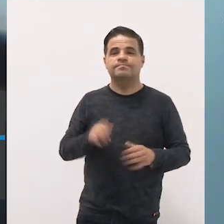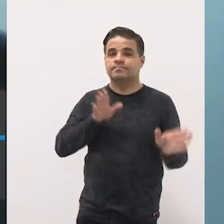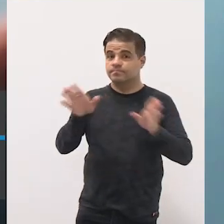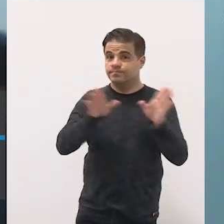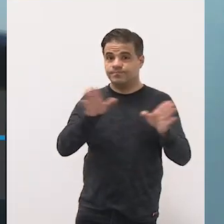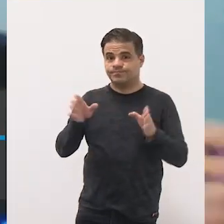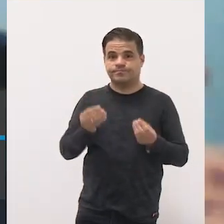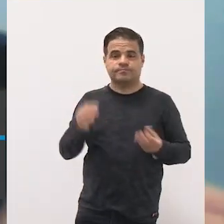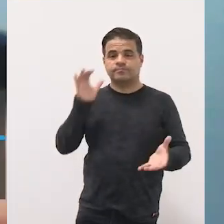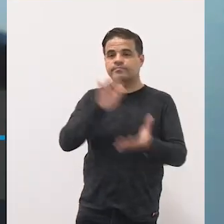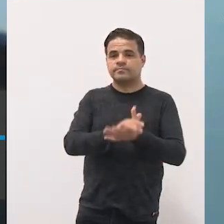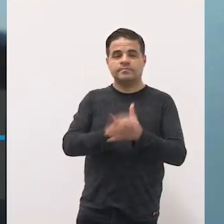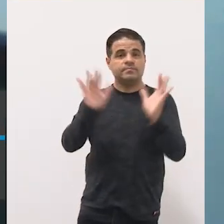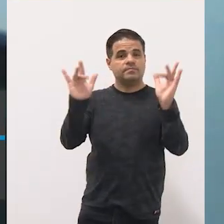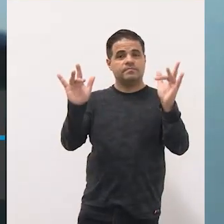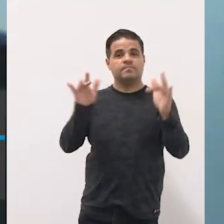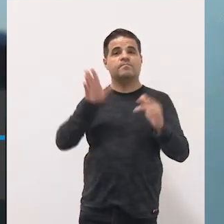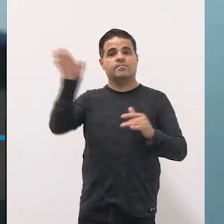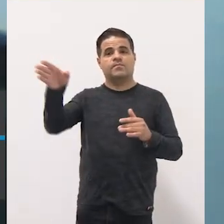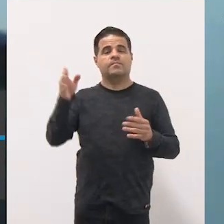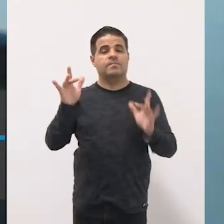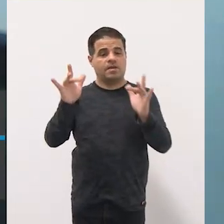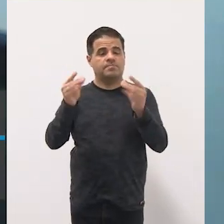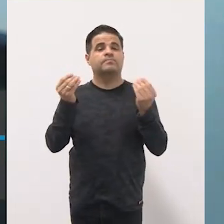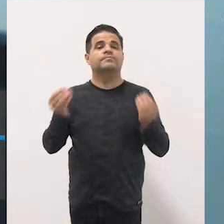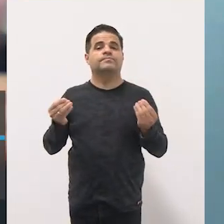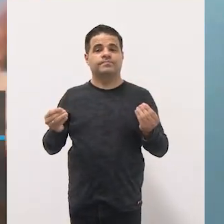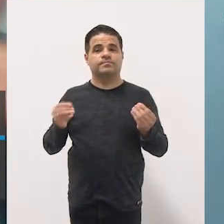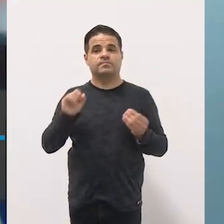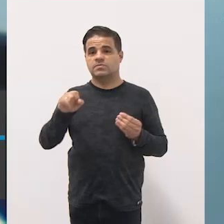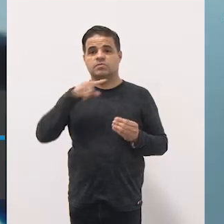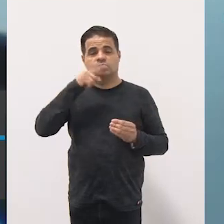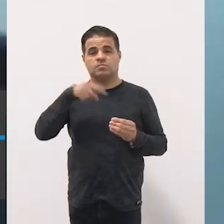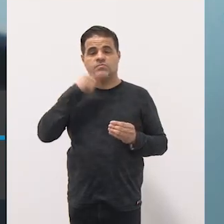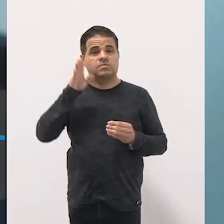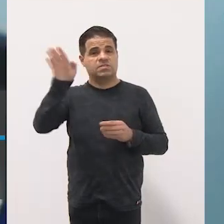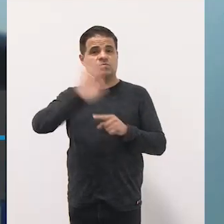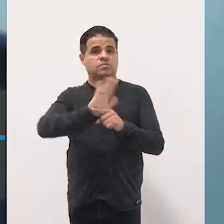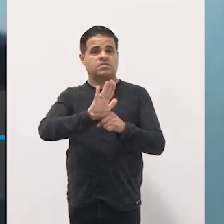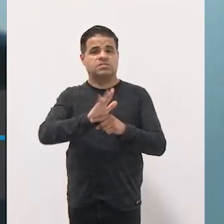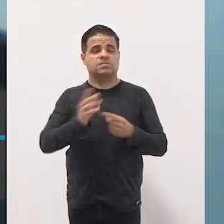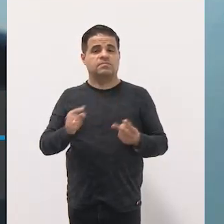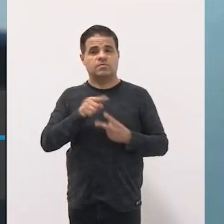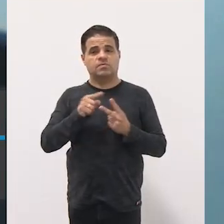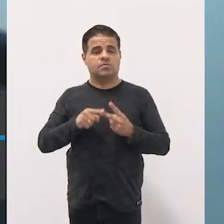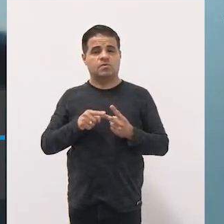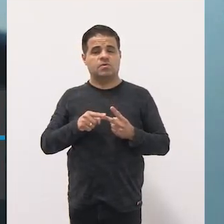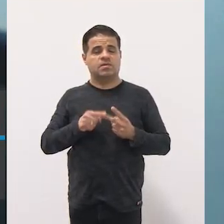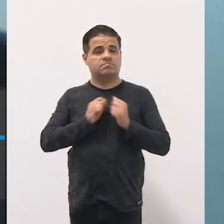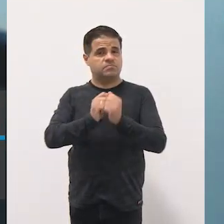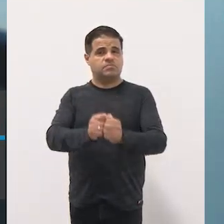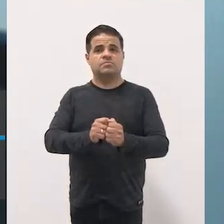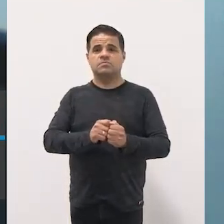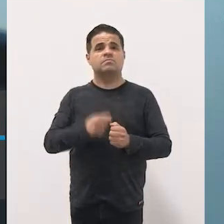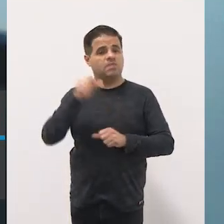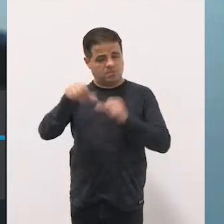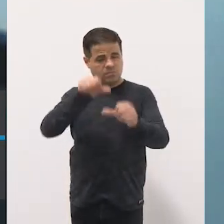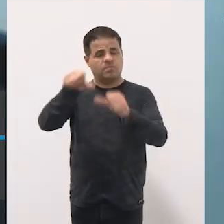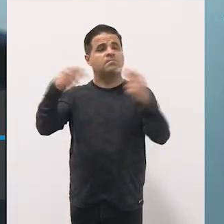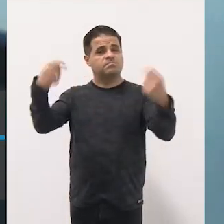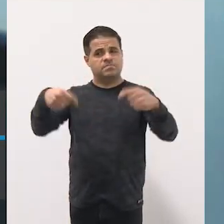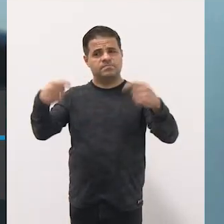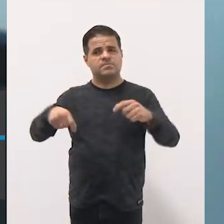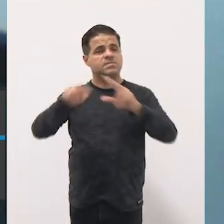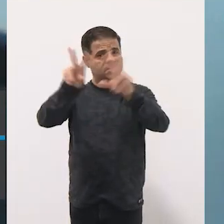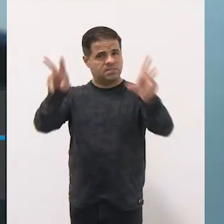que um casal de namorados vai namorar se não consegue ir no cinema? 2 ônibus não levam, então a gente tem que mudar